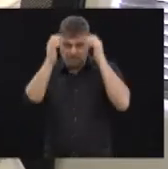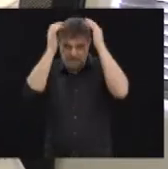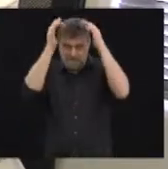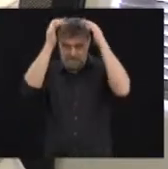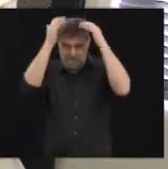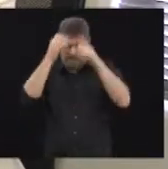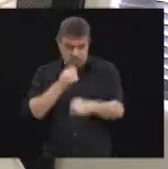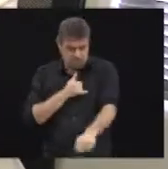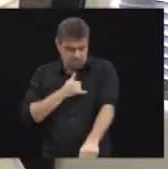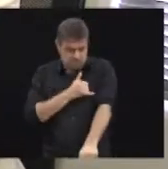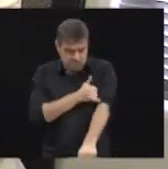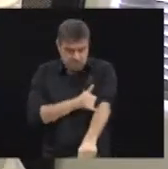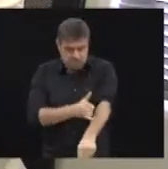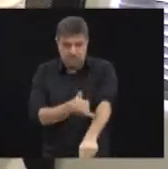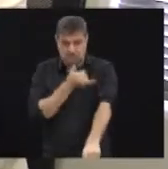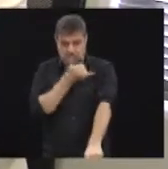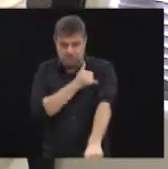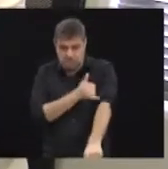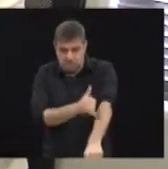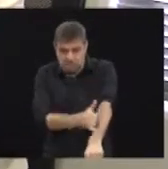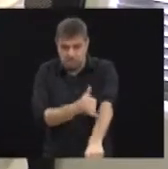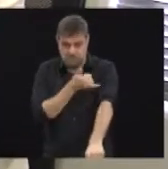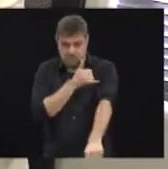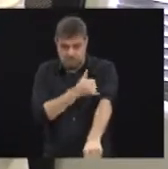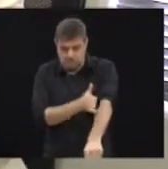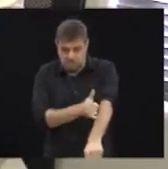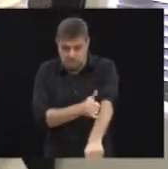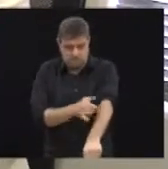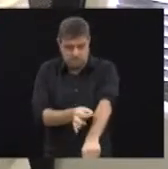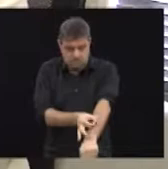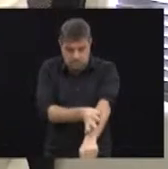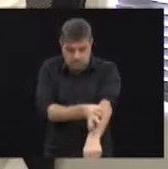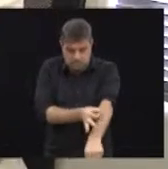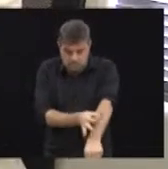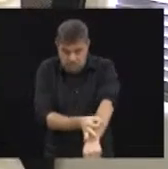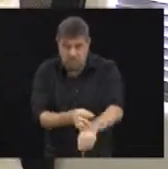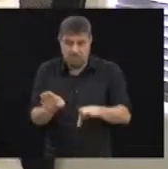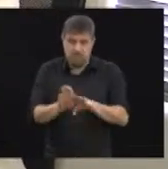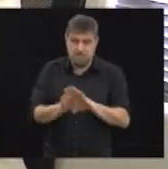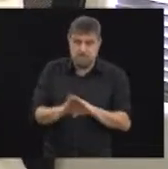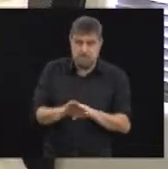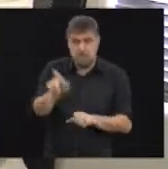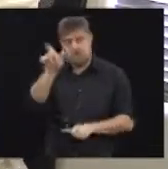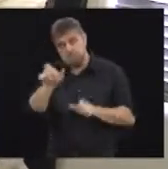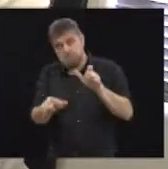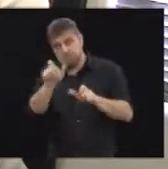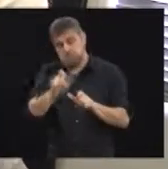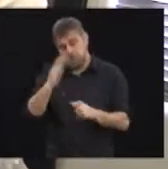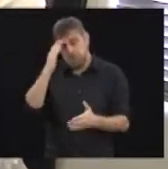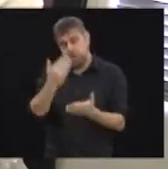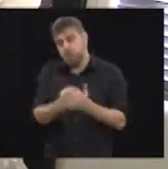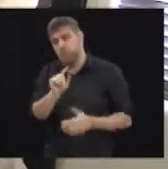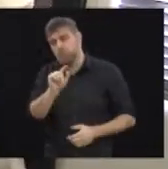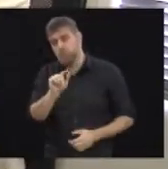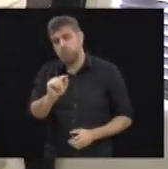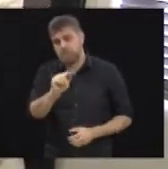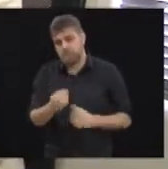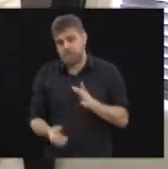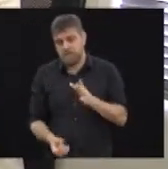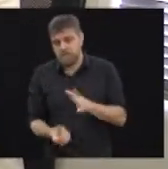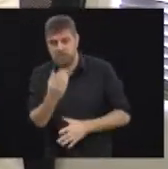problema neurológico local, de fibras neurais no local. Alguns acham que